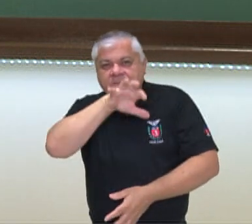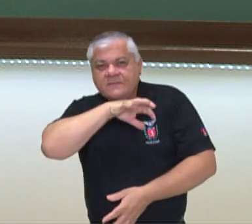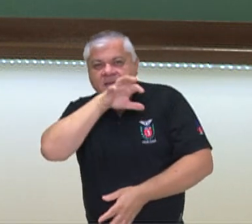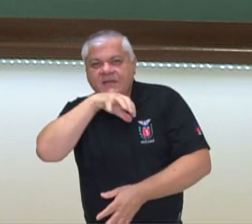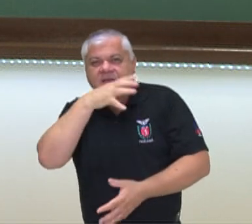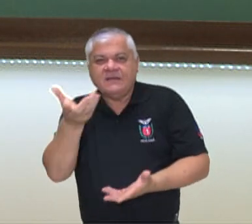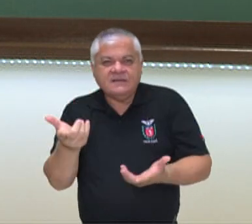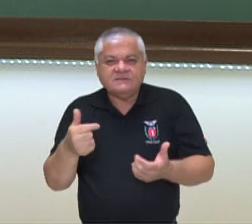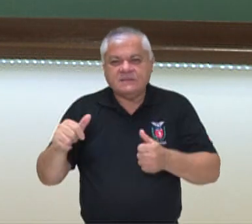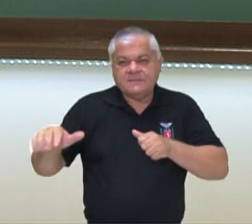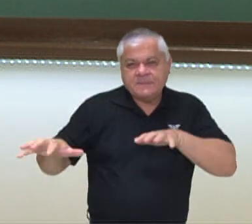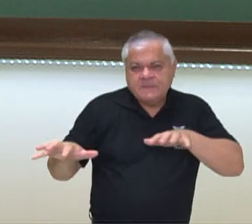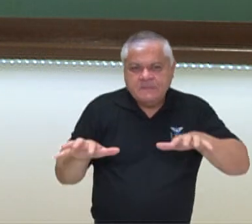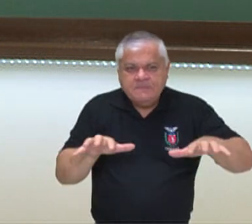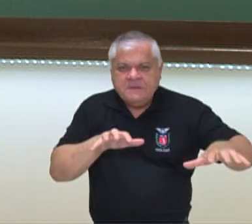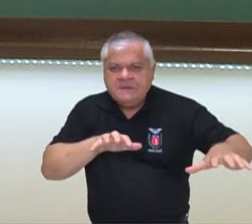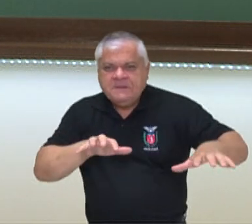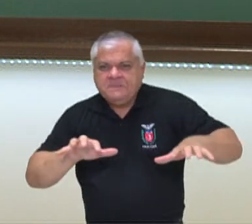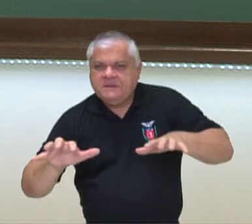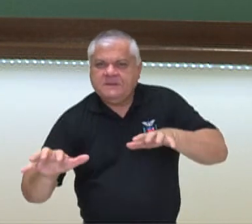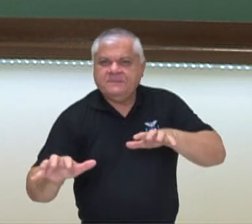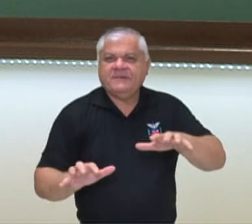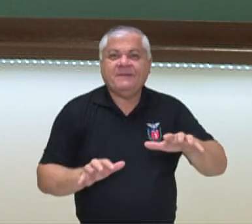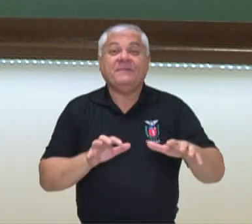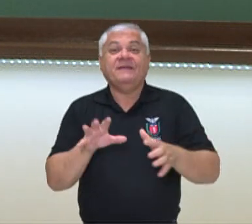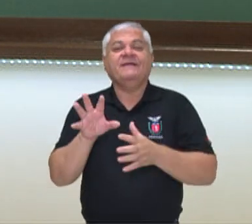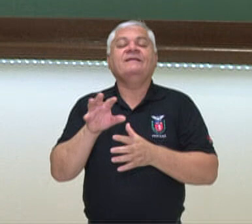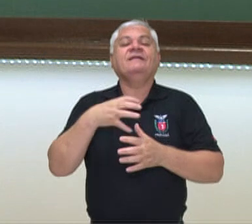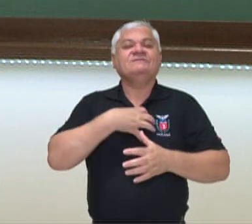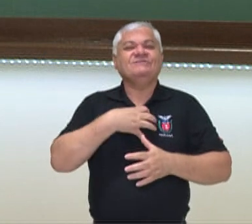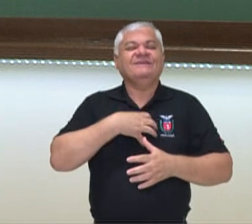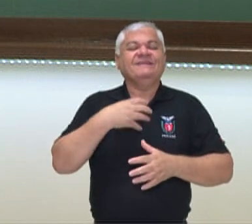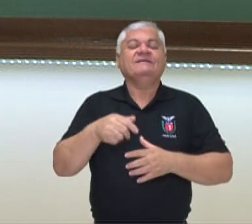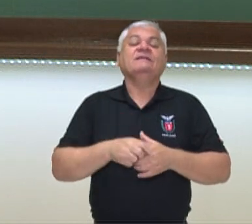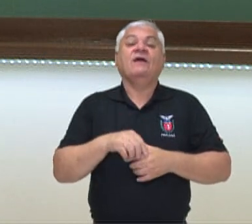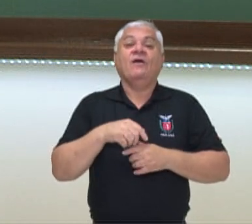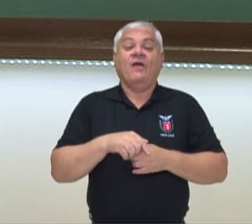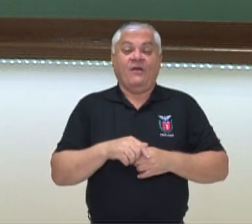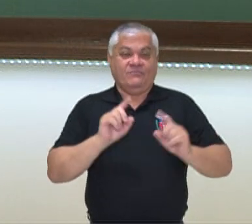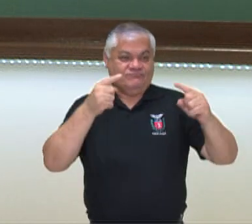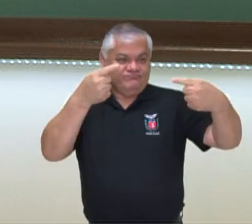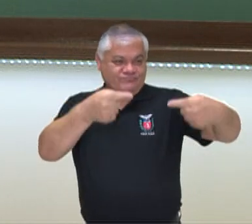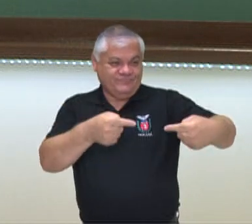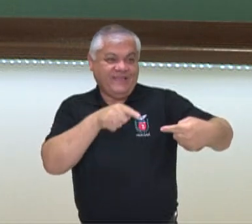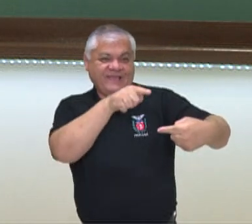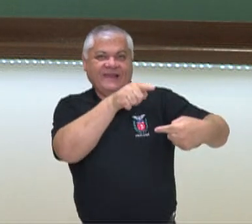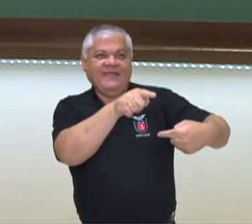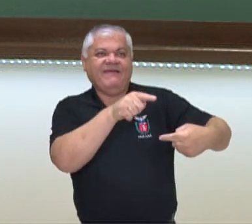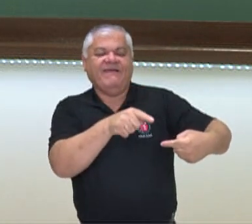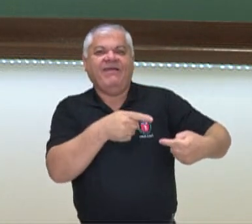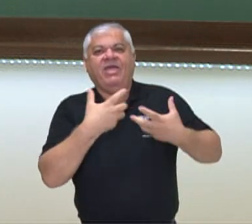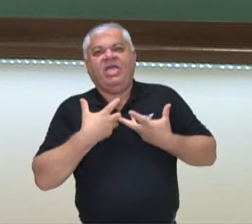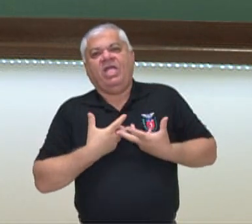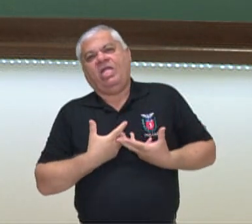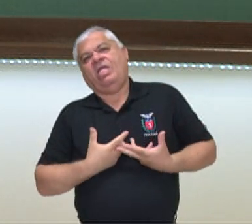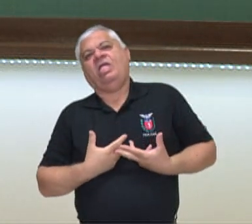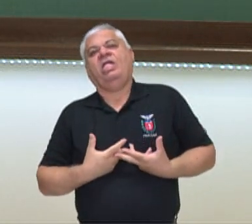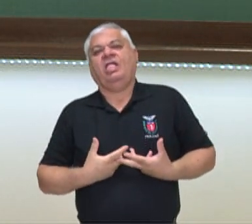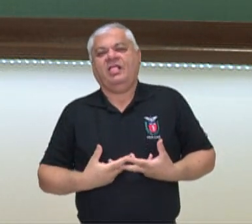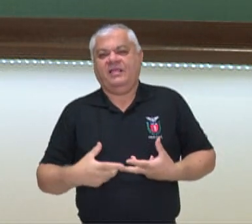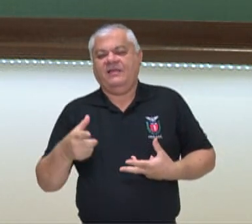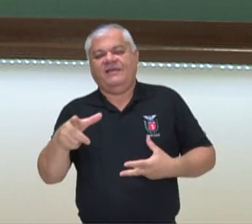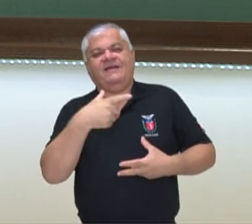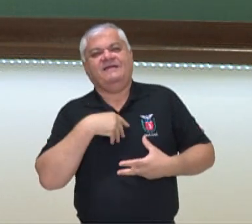a esquiva dos animais. Com isso, ele vai fazendo com que o oponente se canse, e quando o oponente